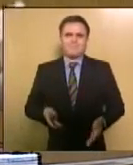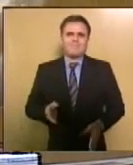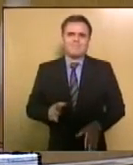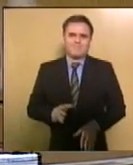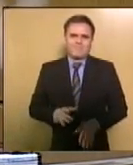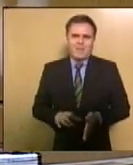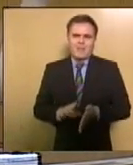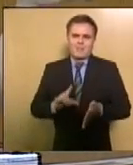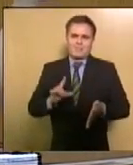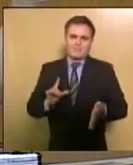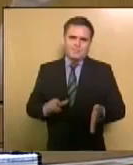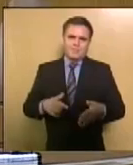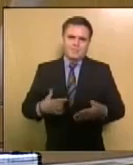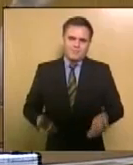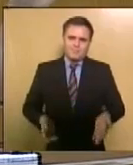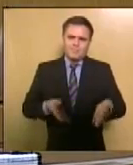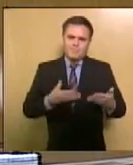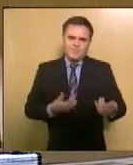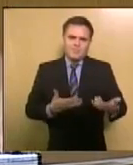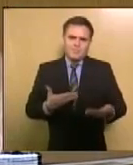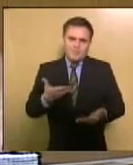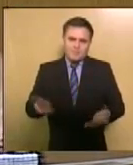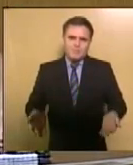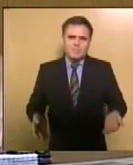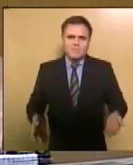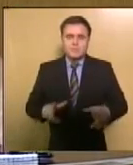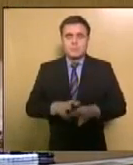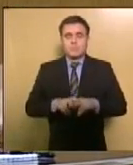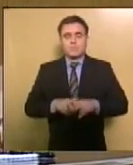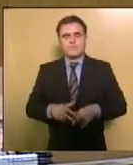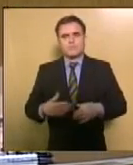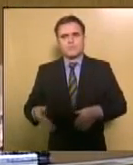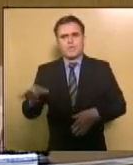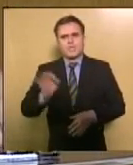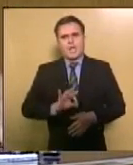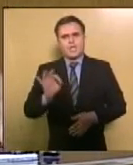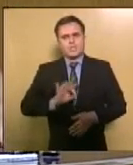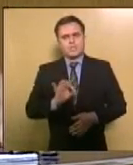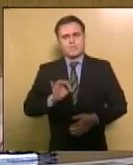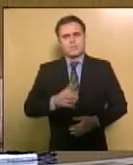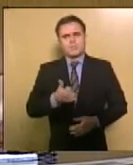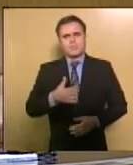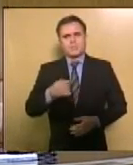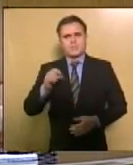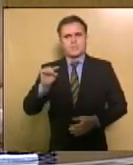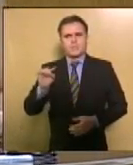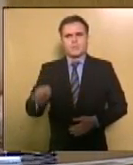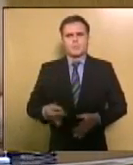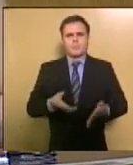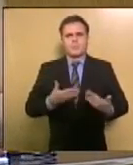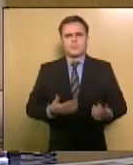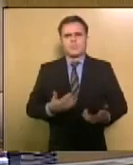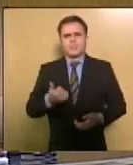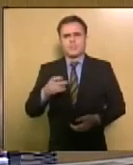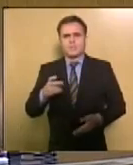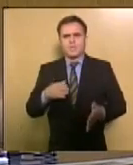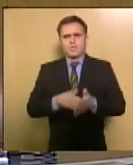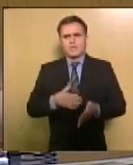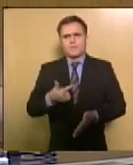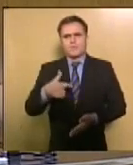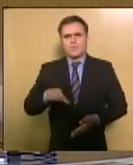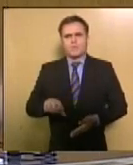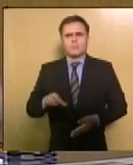gente traz para todos os para todos os estados brasileiros a taxa de homicídios por 100.000 jovens de 15 a 29